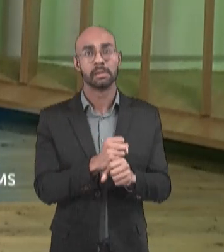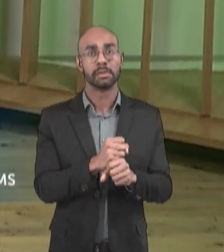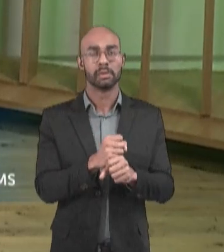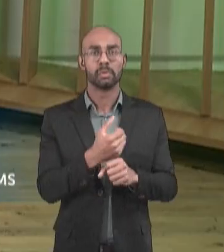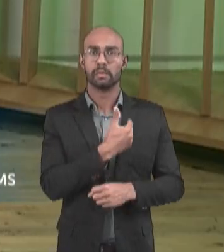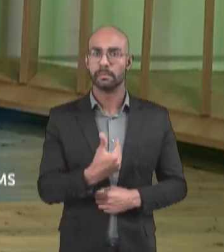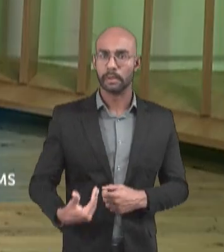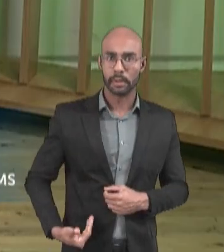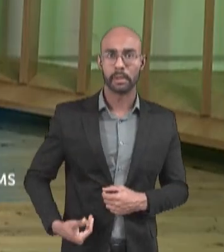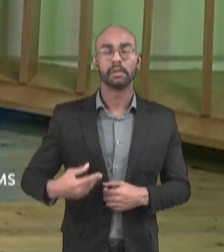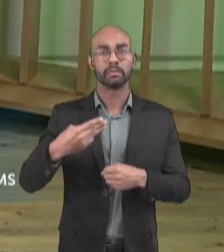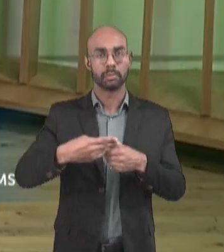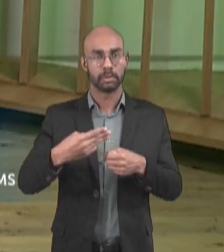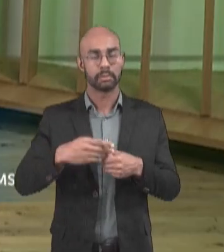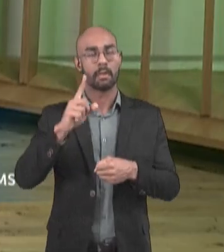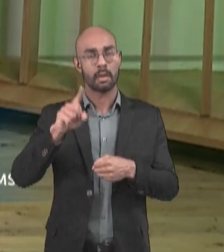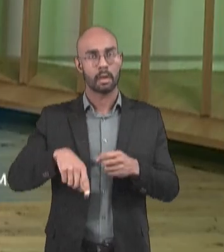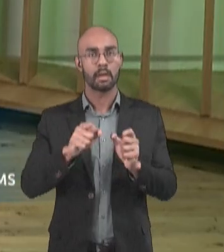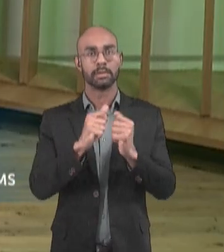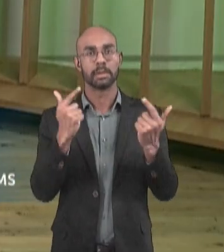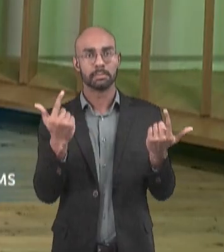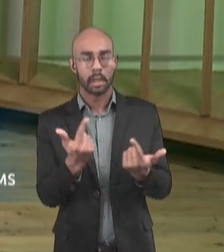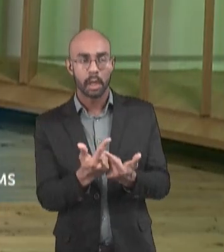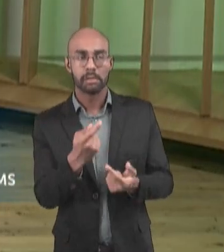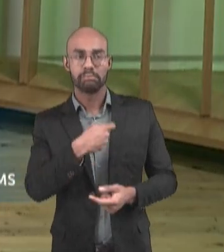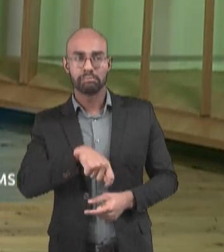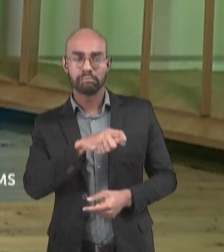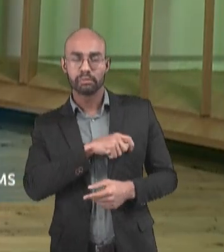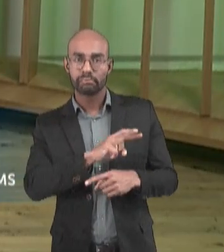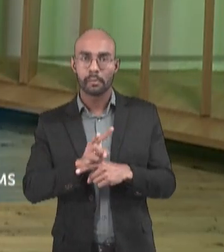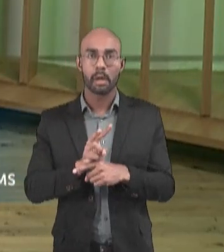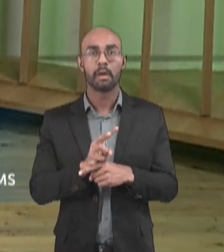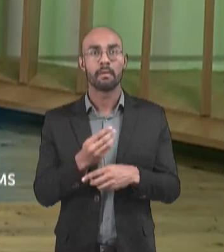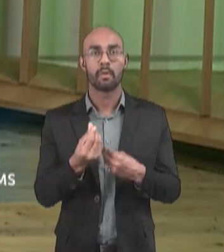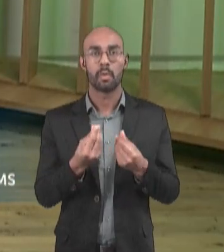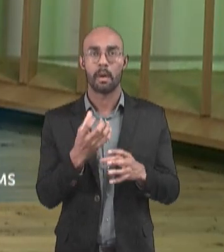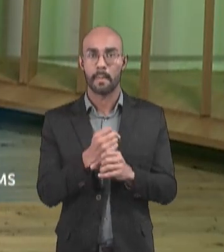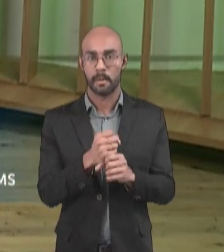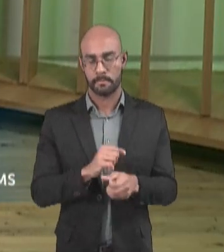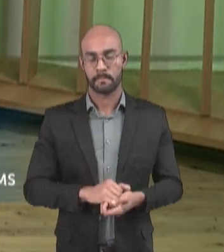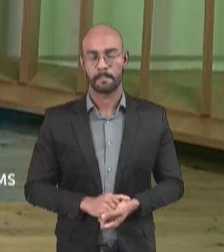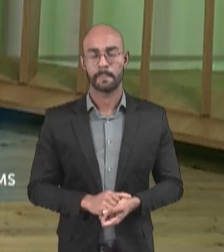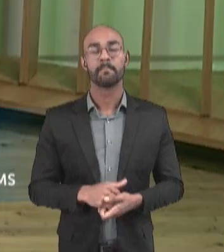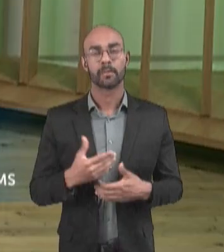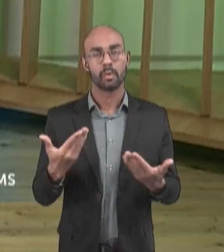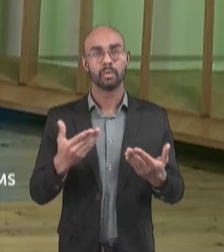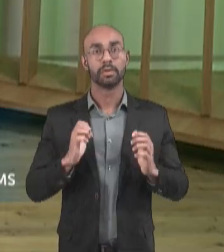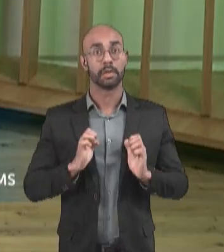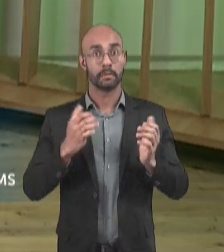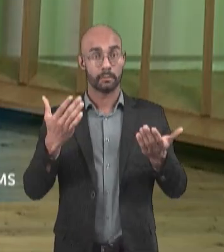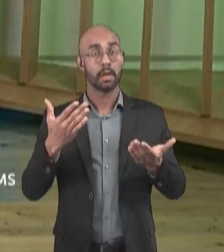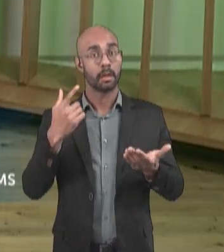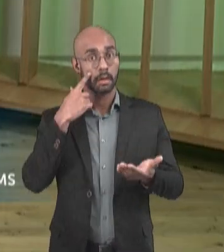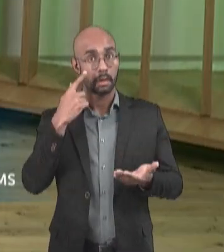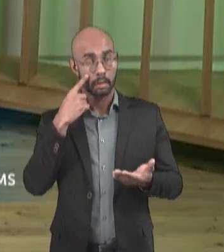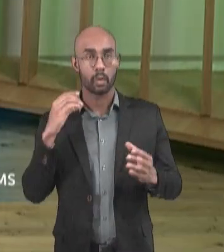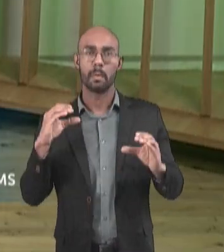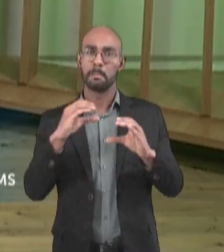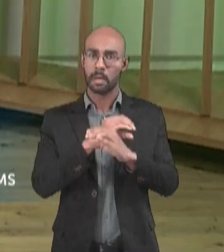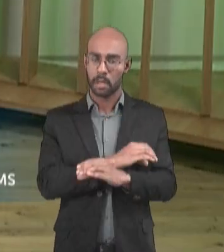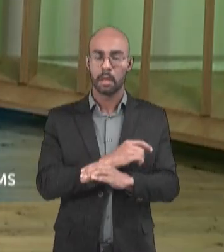dos municípios. É a Assembleia que confere esses valores, Thiago. Então evento hoje à tarde na casa,